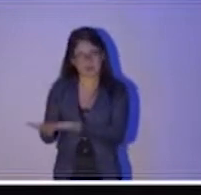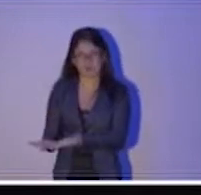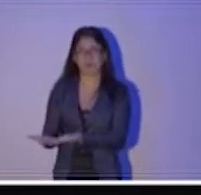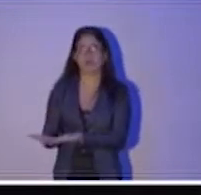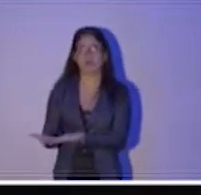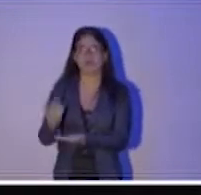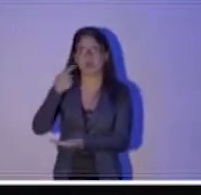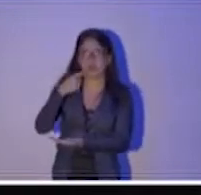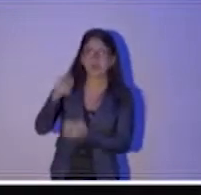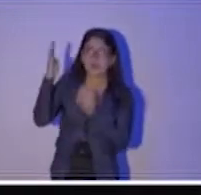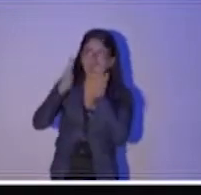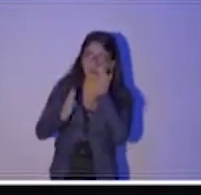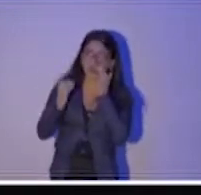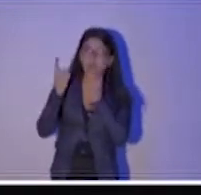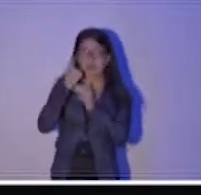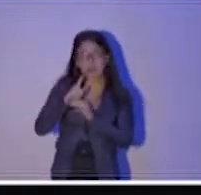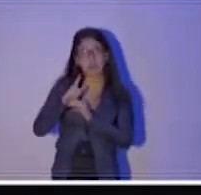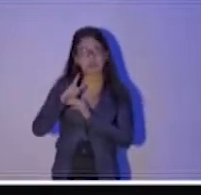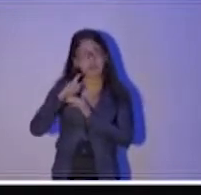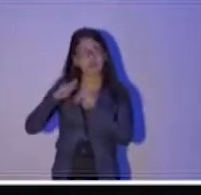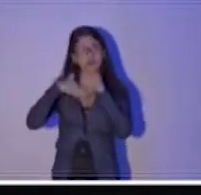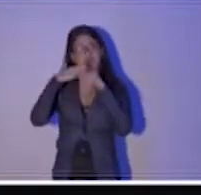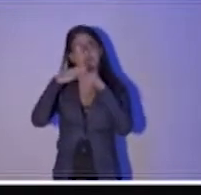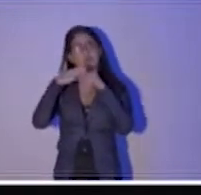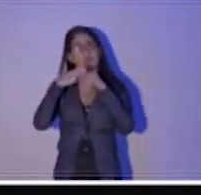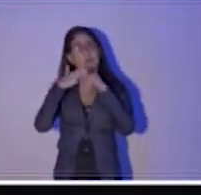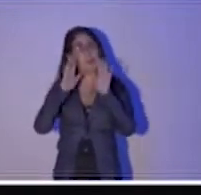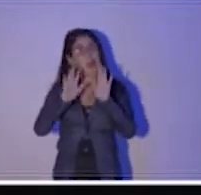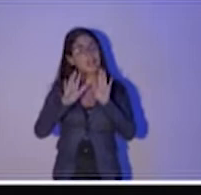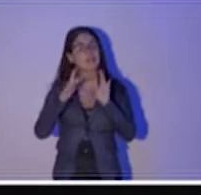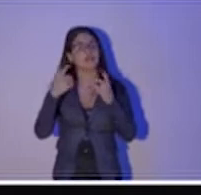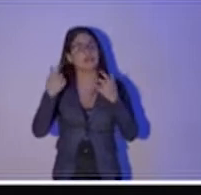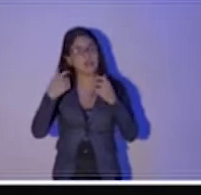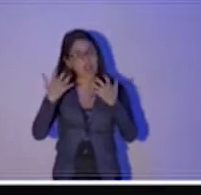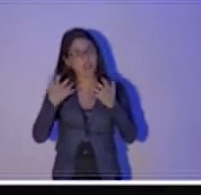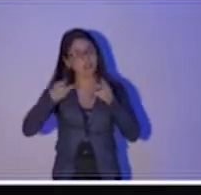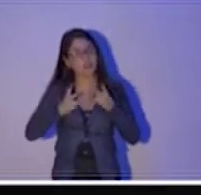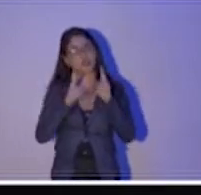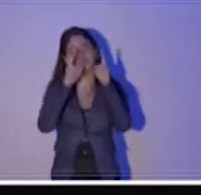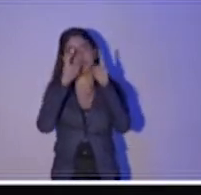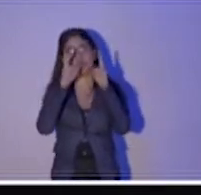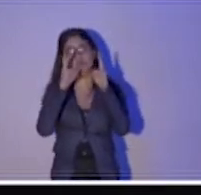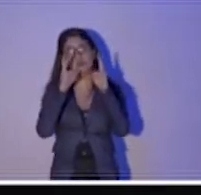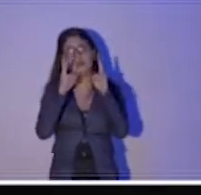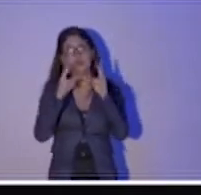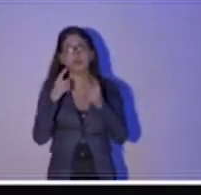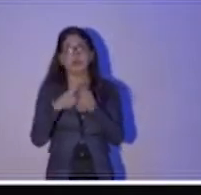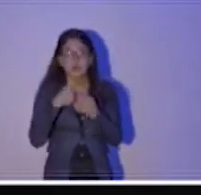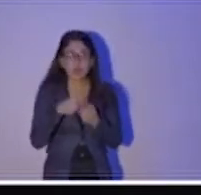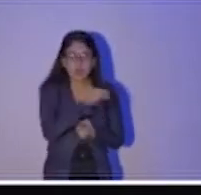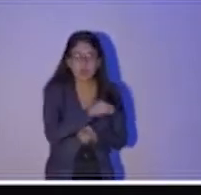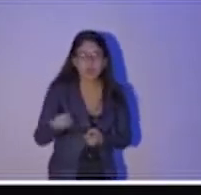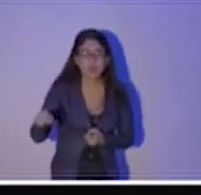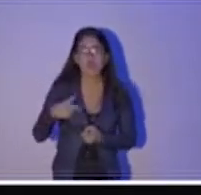avançou. Agora, eu não quero mais que as pessoas não saibam o que as outras pessoas precisam aprender.